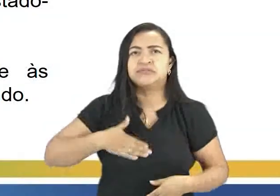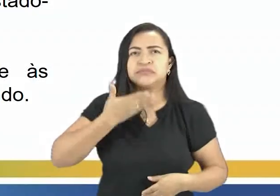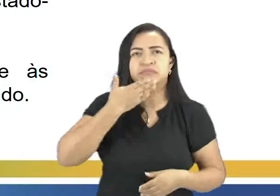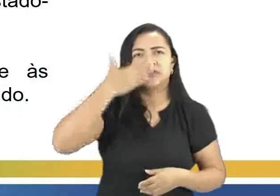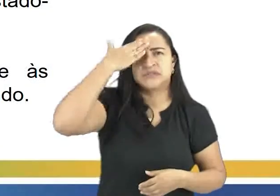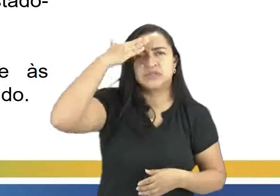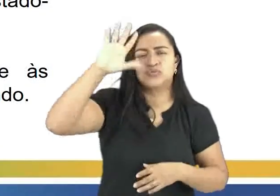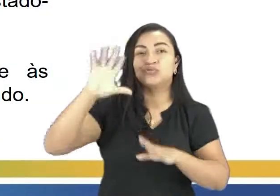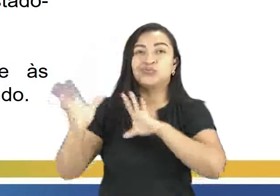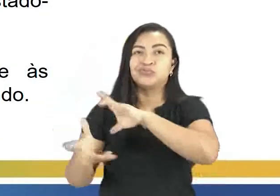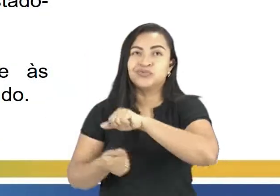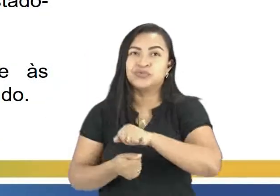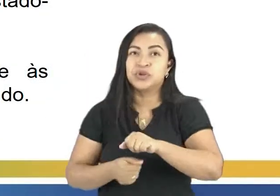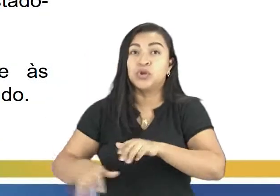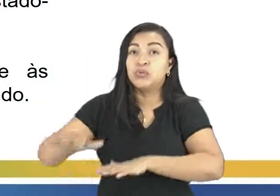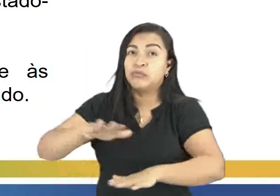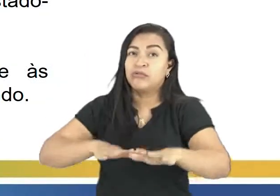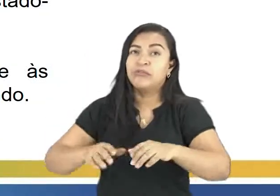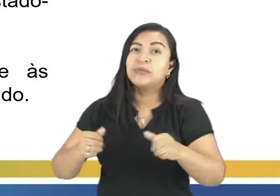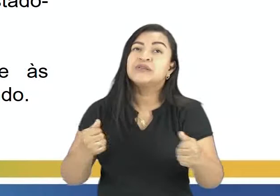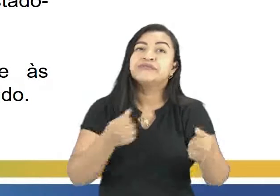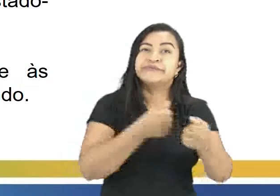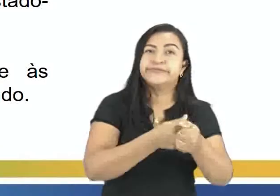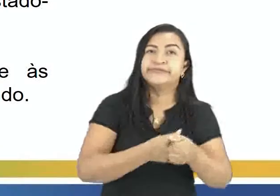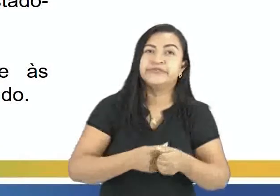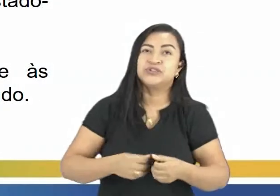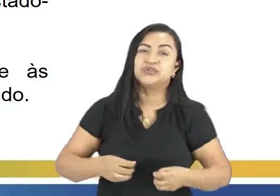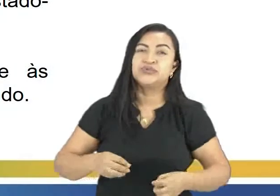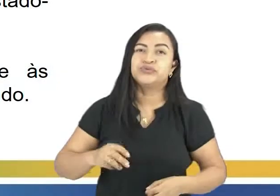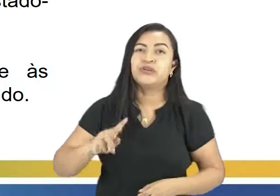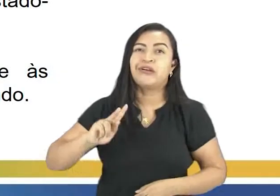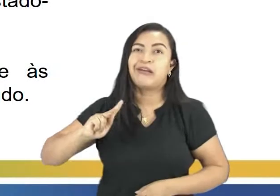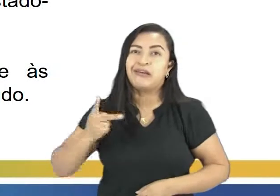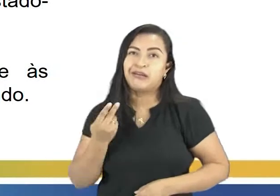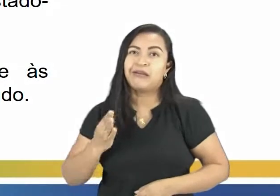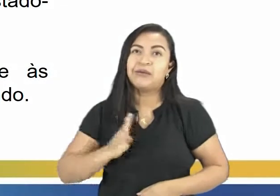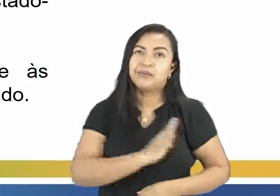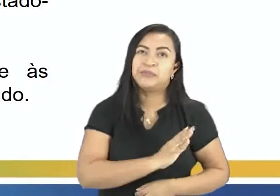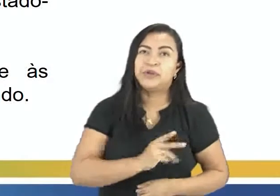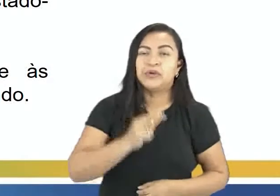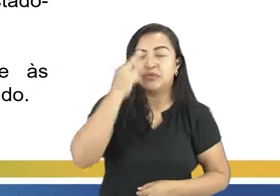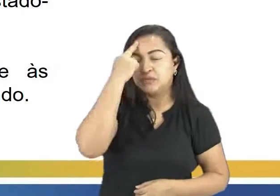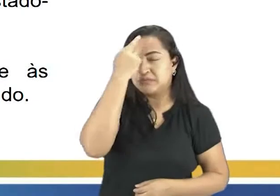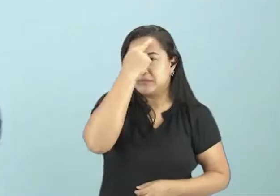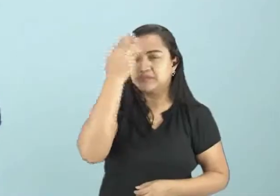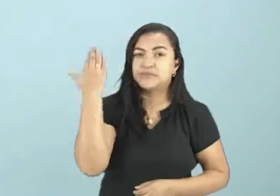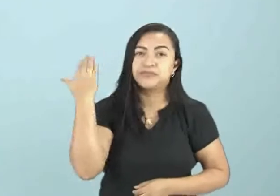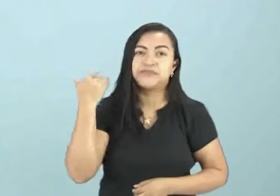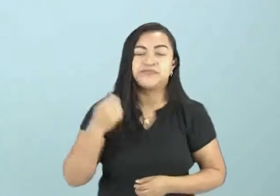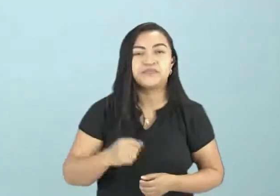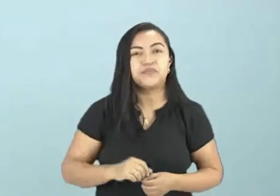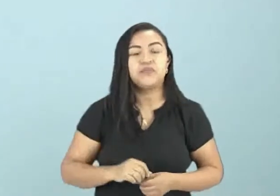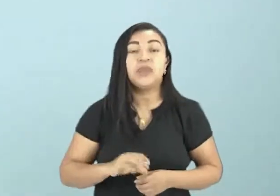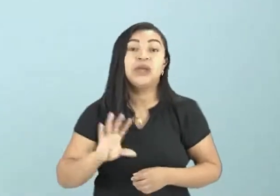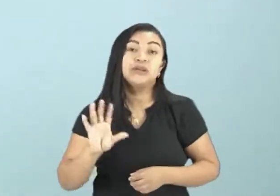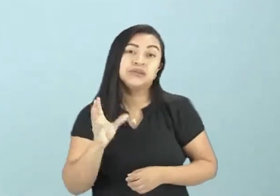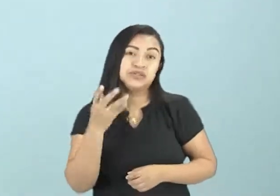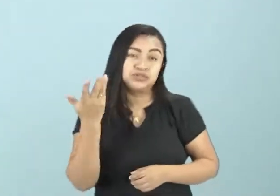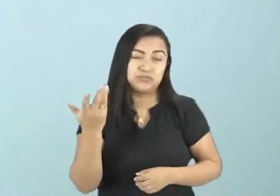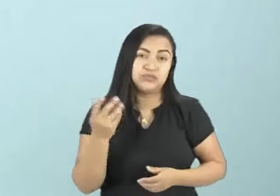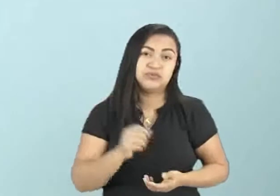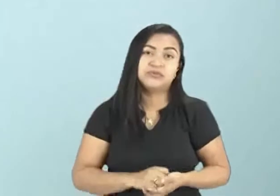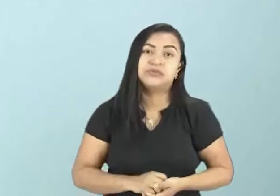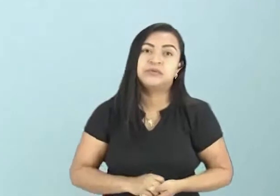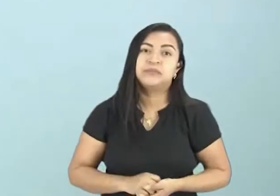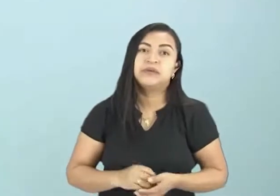Ao movimento ligado aos hebreus na história antiga. Querido, o movimento sionista nasce com a intenção de ir